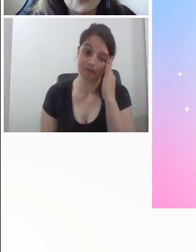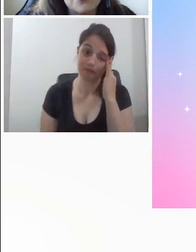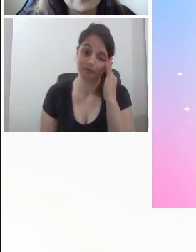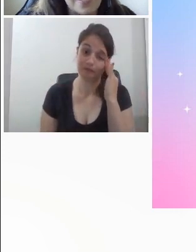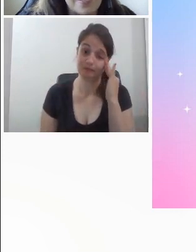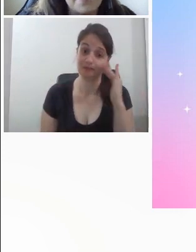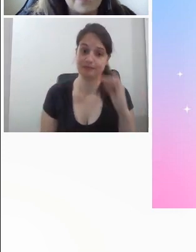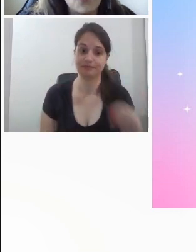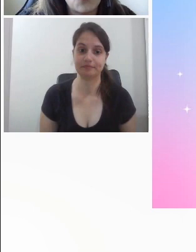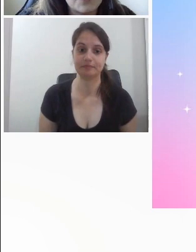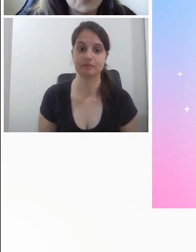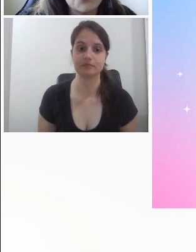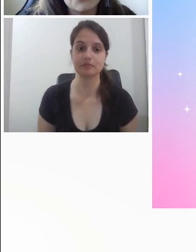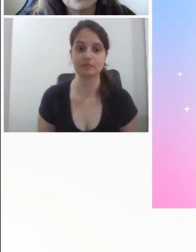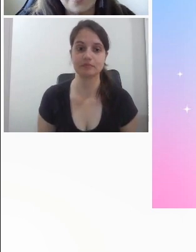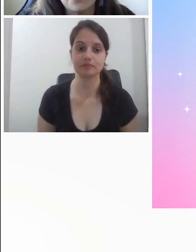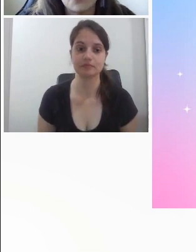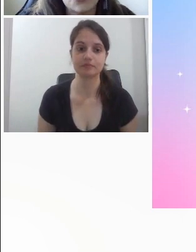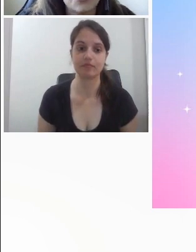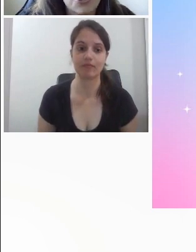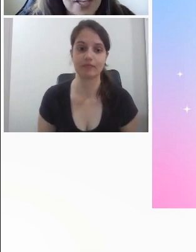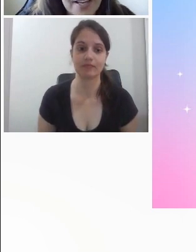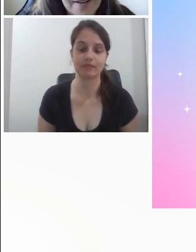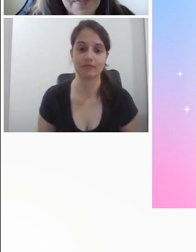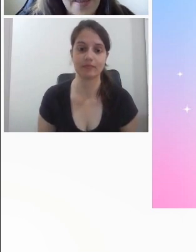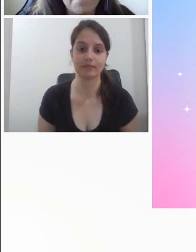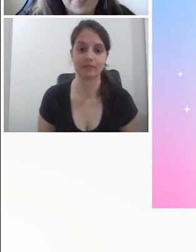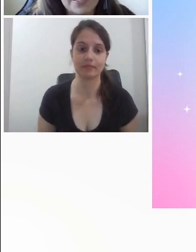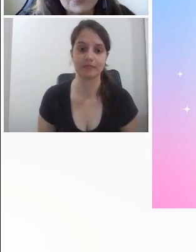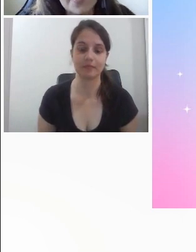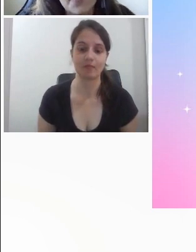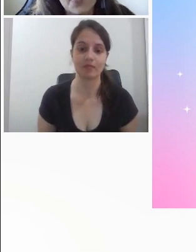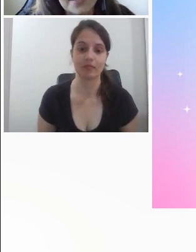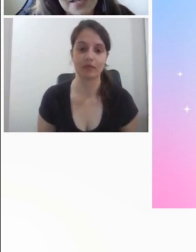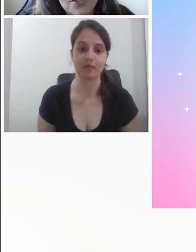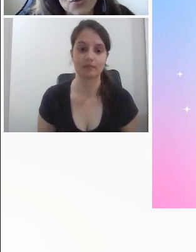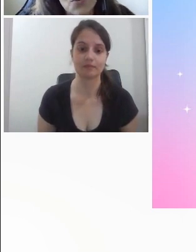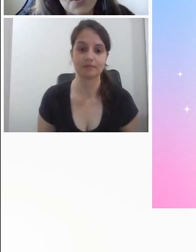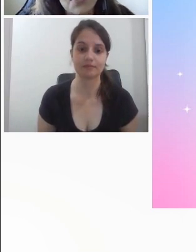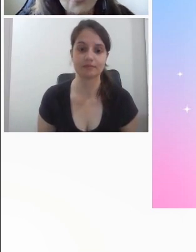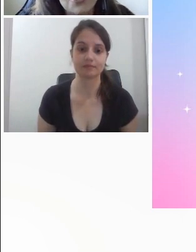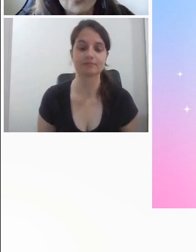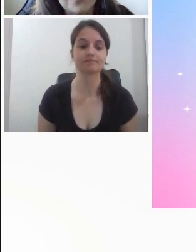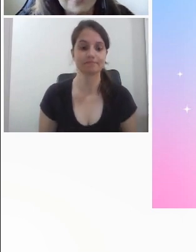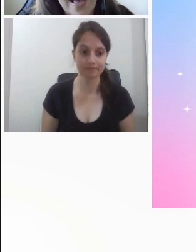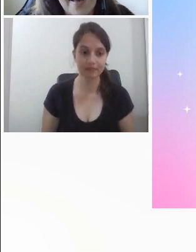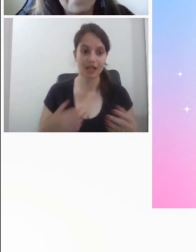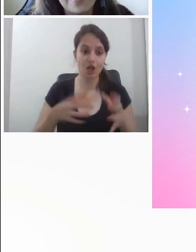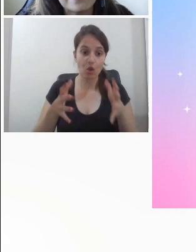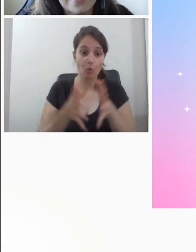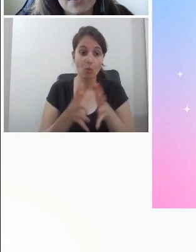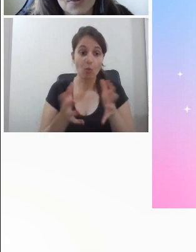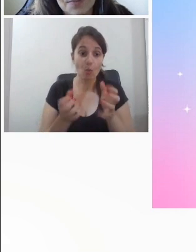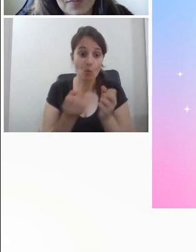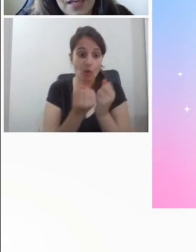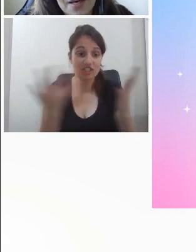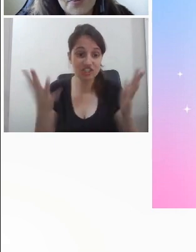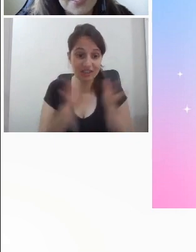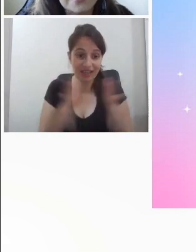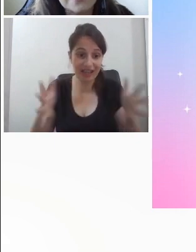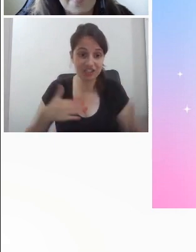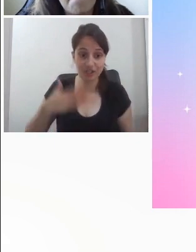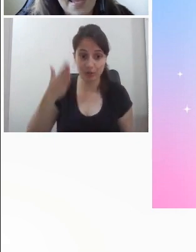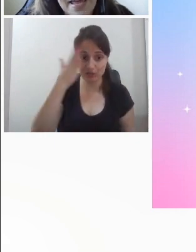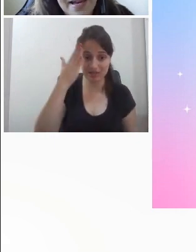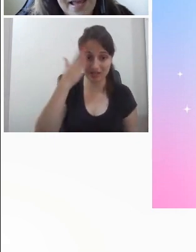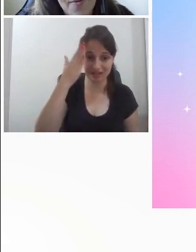quando a gente sabe o quanto a gente sabe hoje em dia é menos importante do quanto a gente está aprendendo